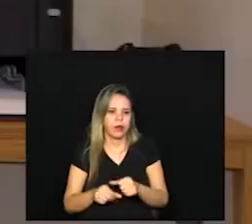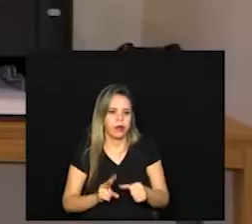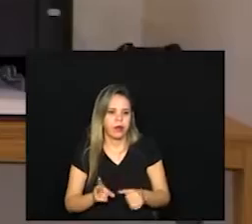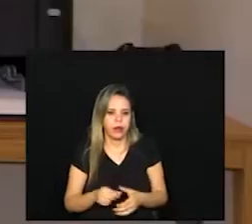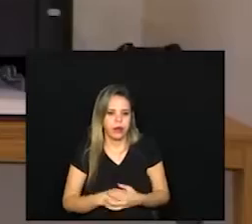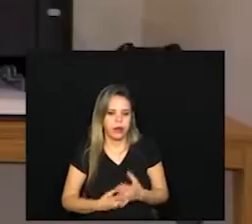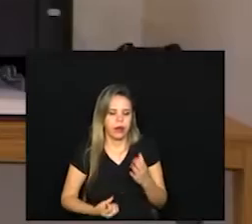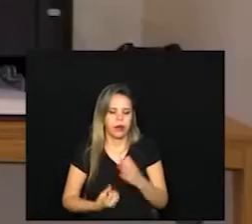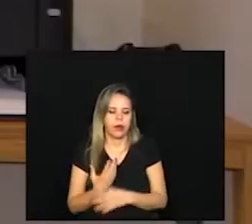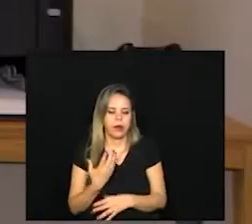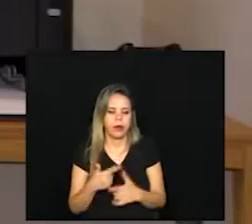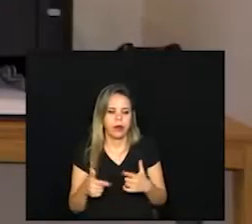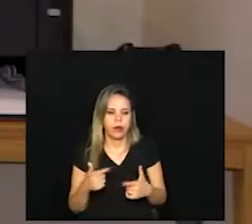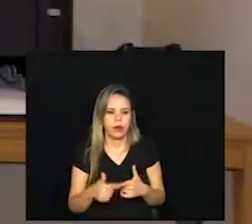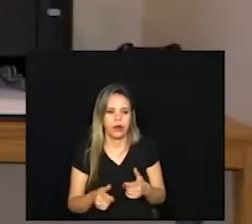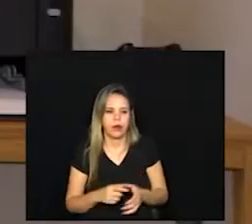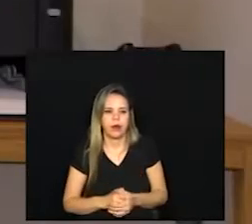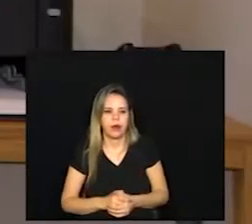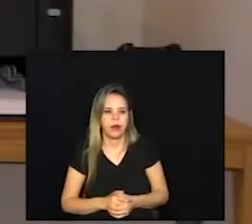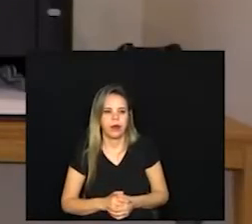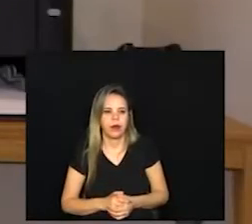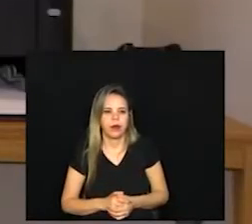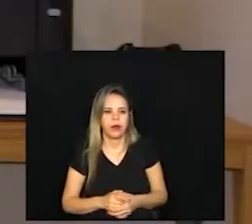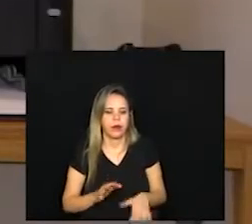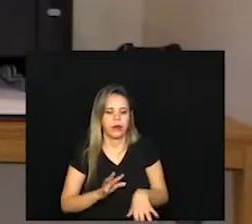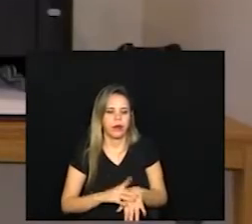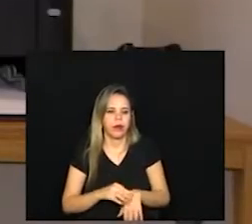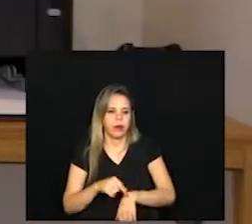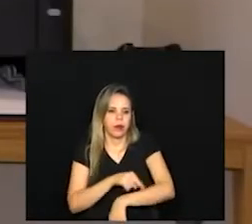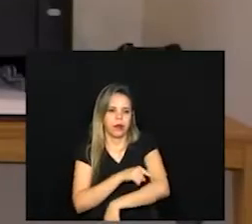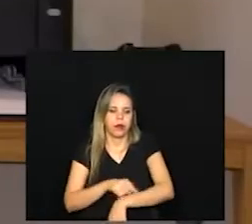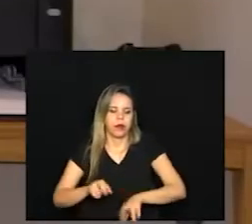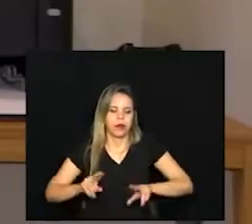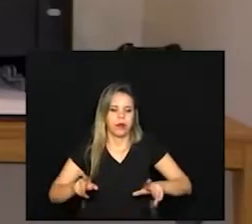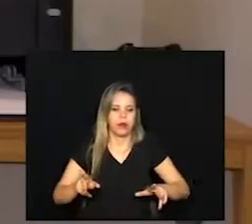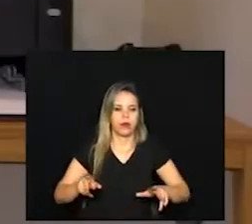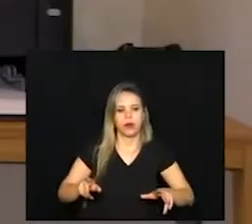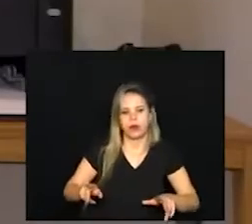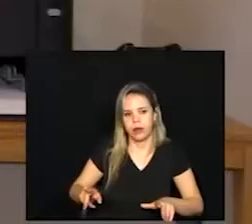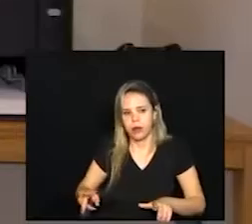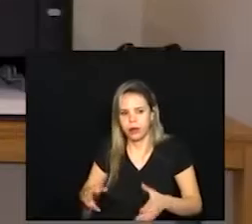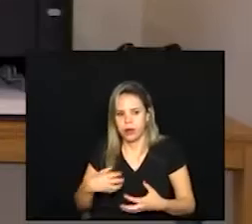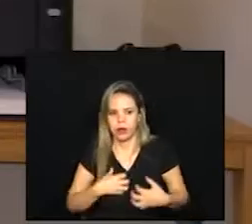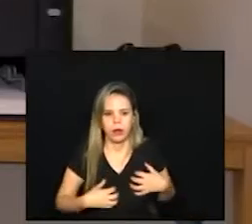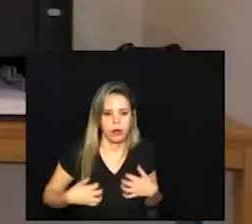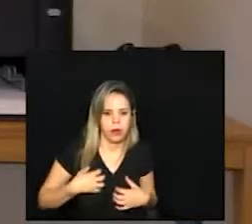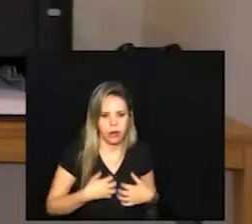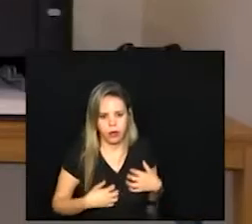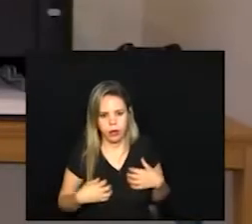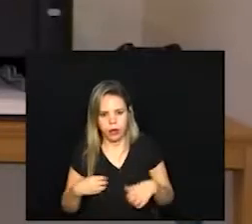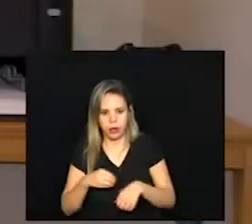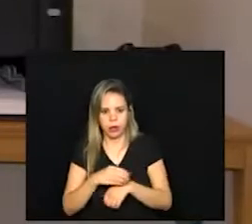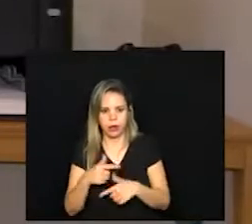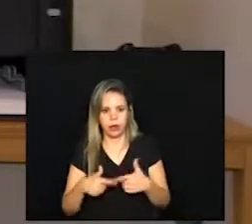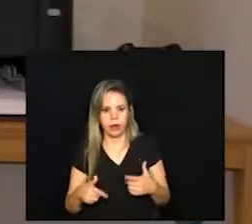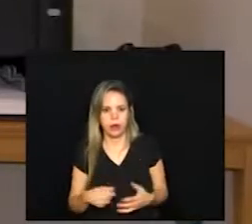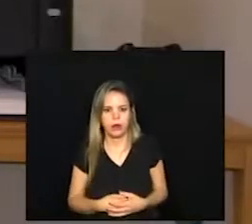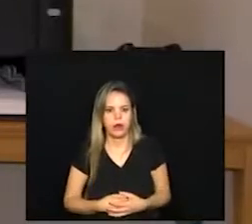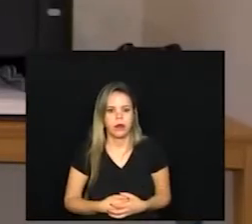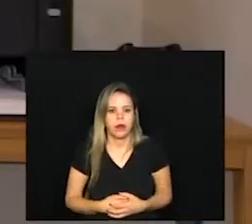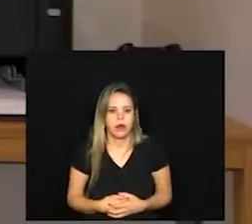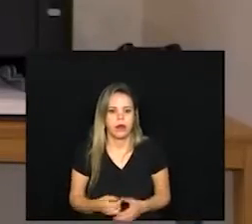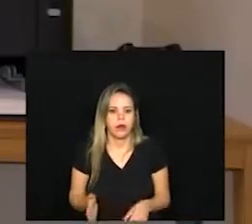quando surgir algum problema, alguma lesãozinha na pele diferente, que esteja incomodando, que esteja trazendo algum transtorno, ele tem